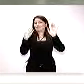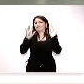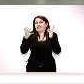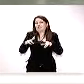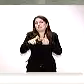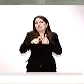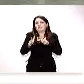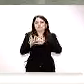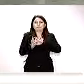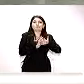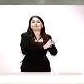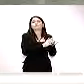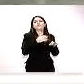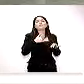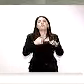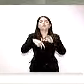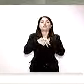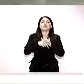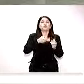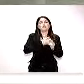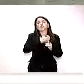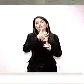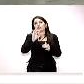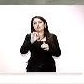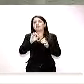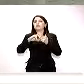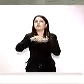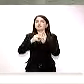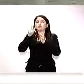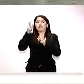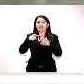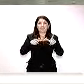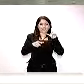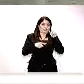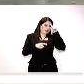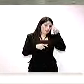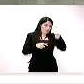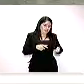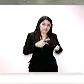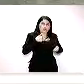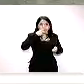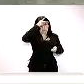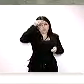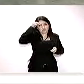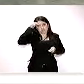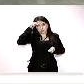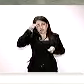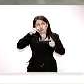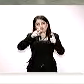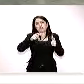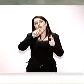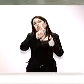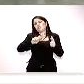Queiroz sentença que jogou irregular prestação de contas de Repasses da prefeitura Associação de amigos